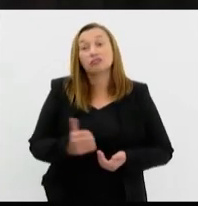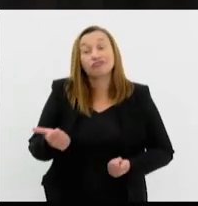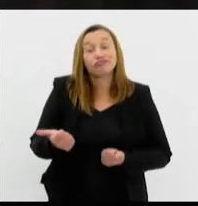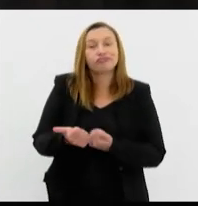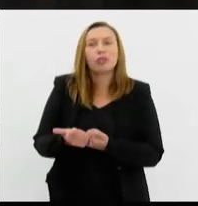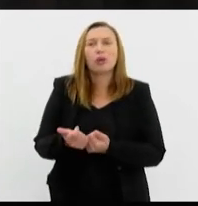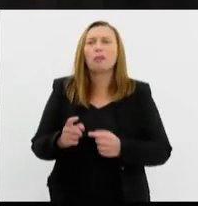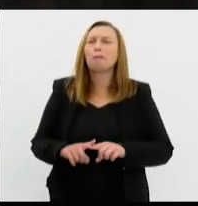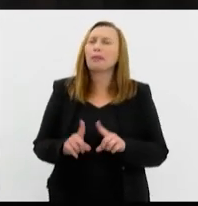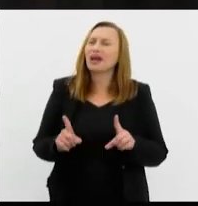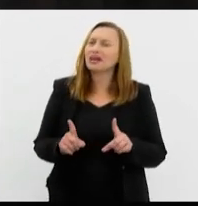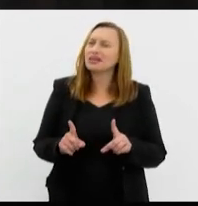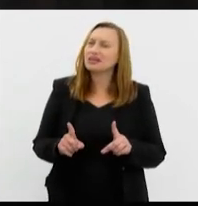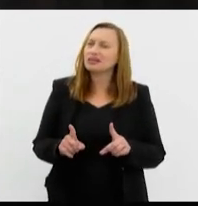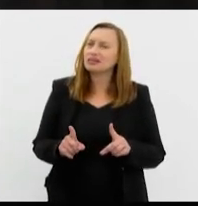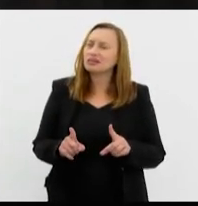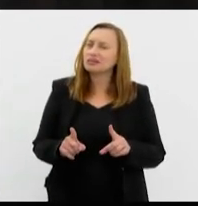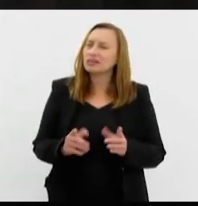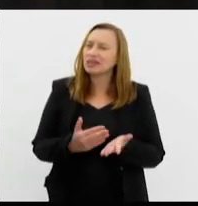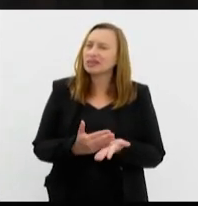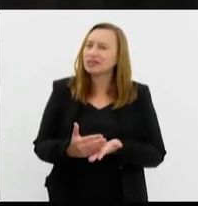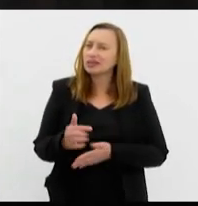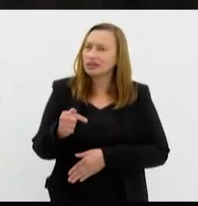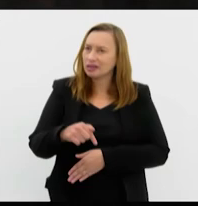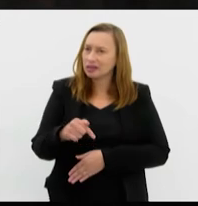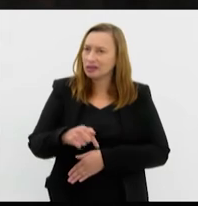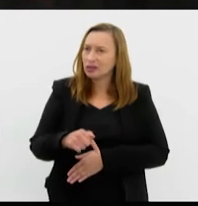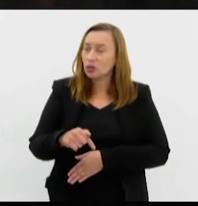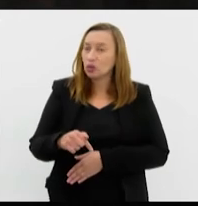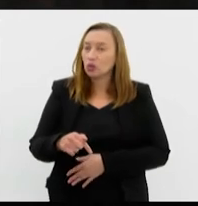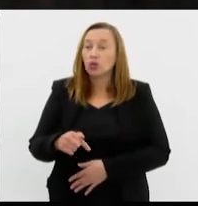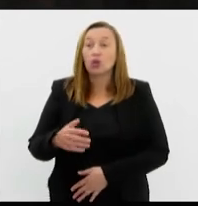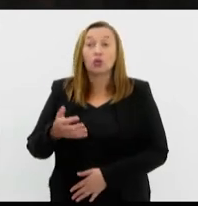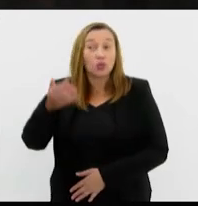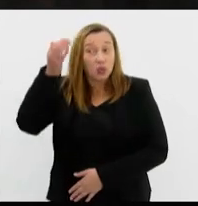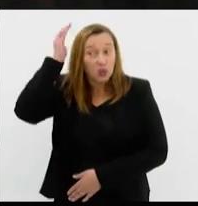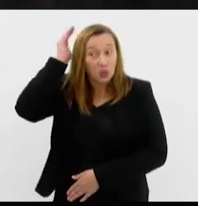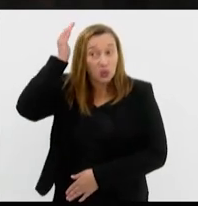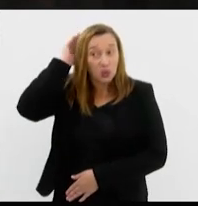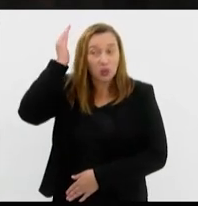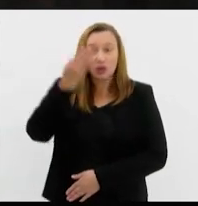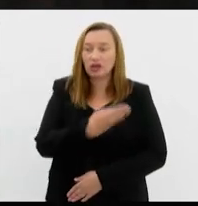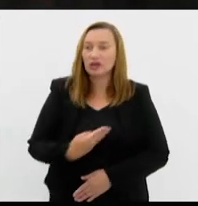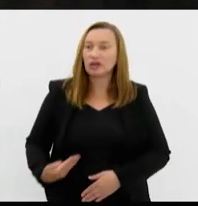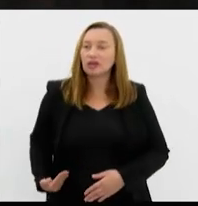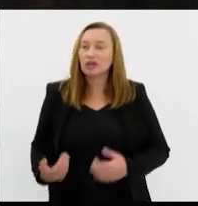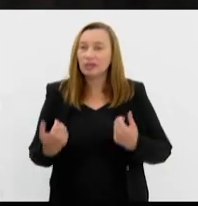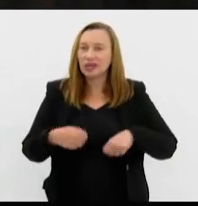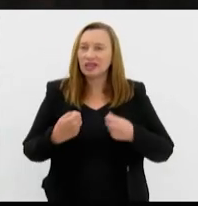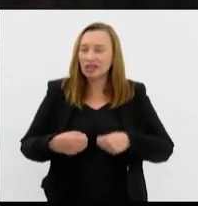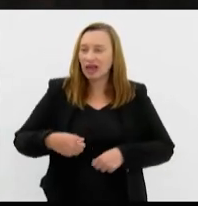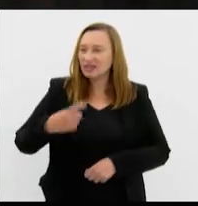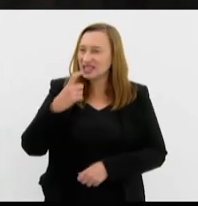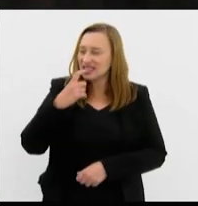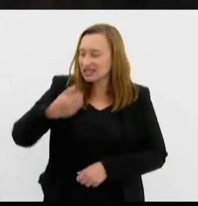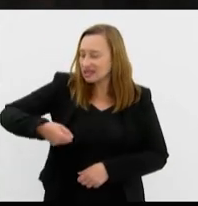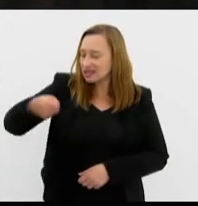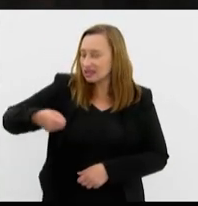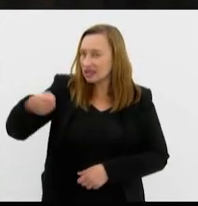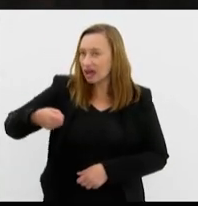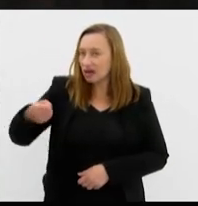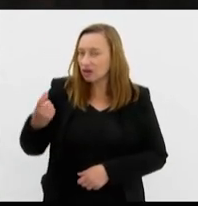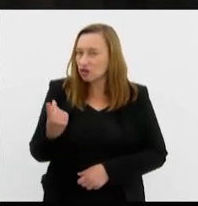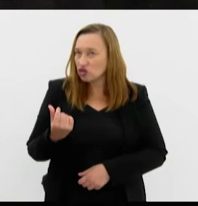para fazer uma intervenção aqui, o governo Temer tinha que chegar com um saco de dinheiro que à época a